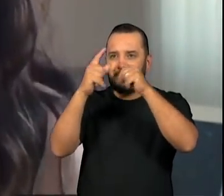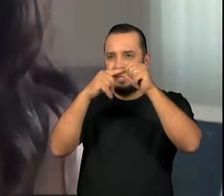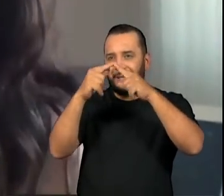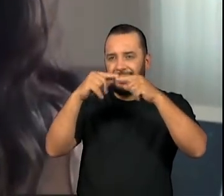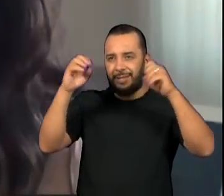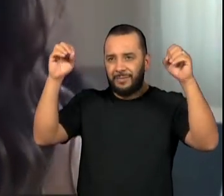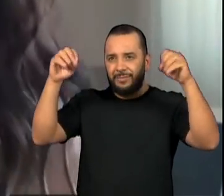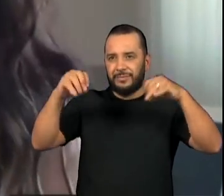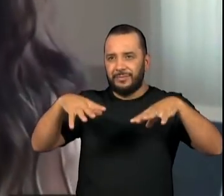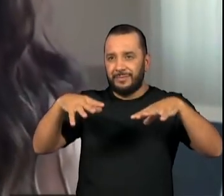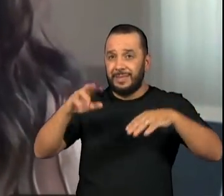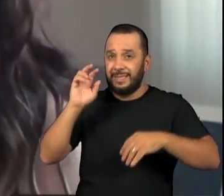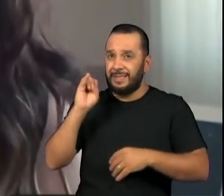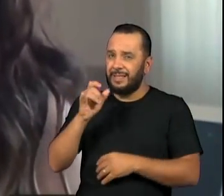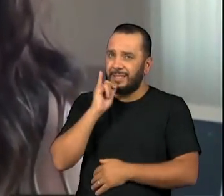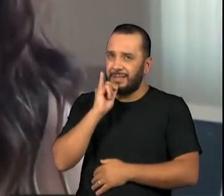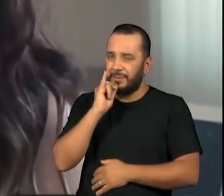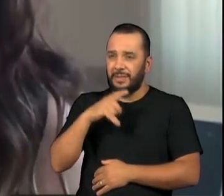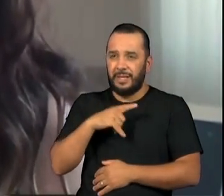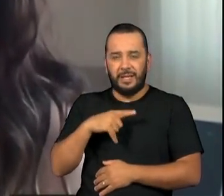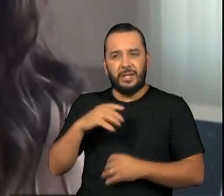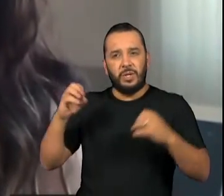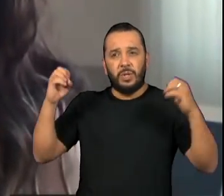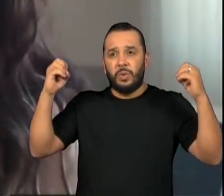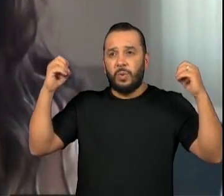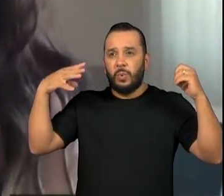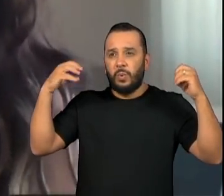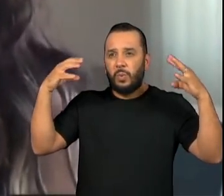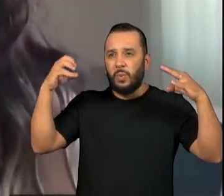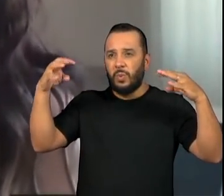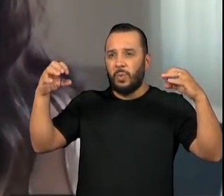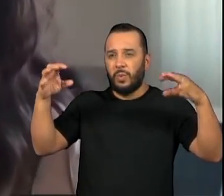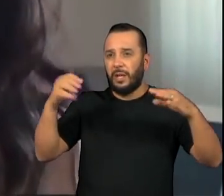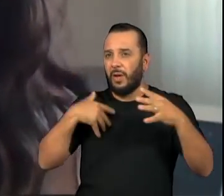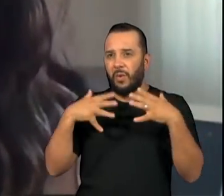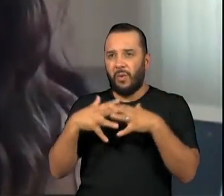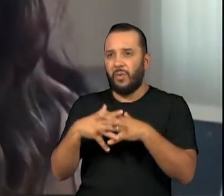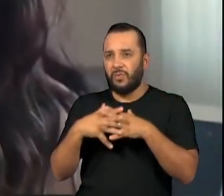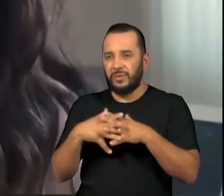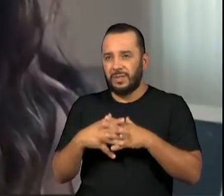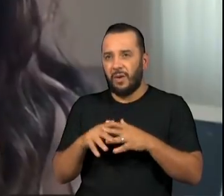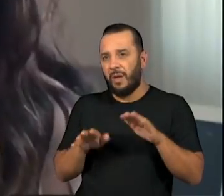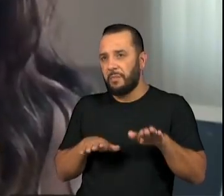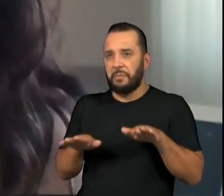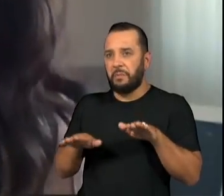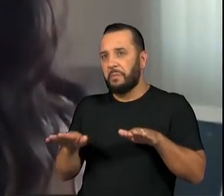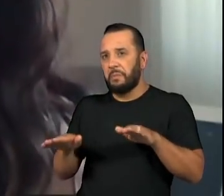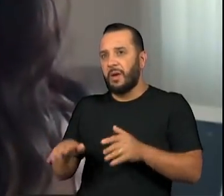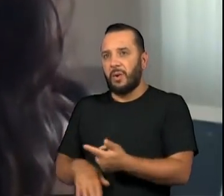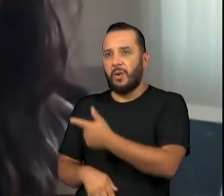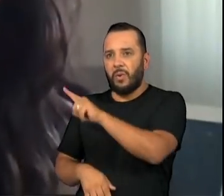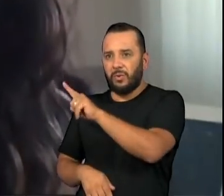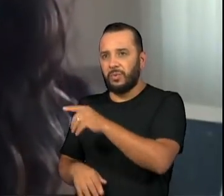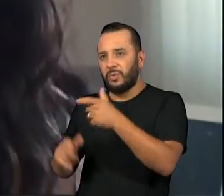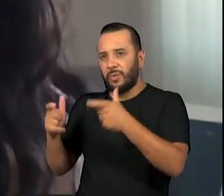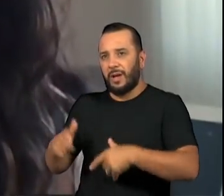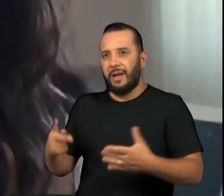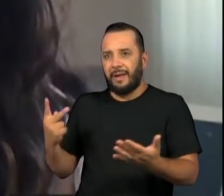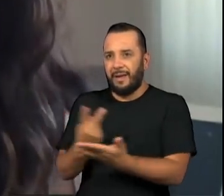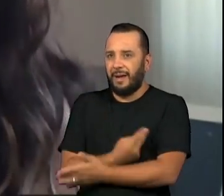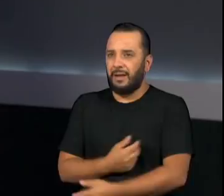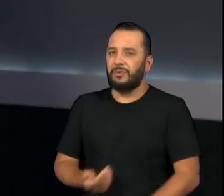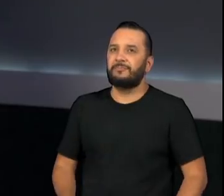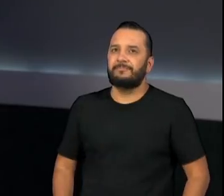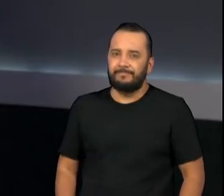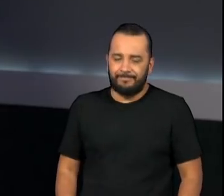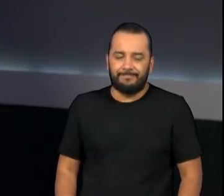lua. Se você tem uma fonte de luz artificial, as tartarugas acabam se confundindo e vão na direção contrária do